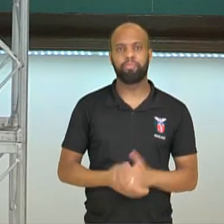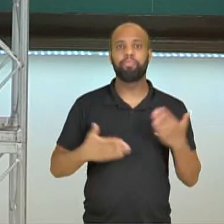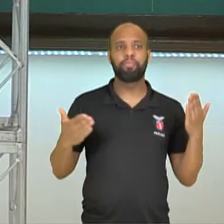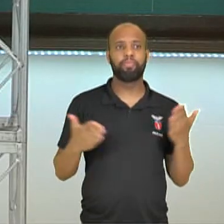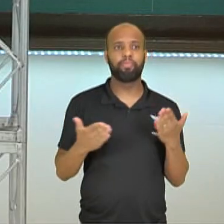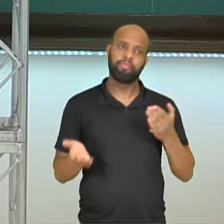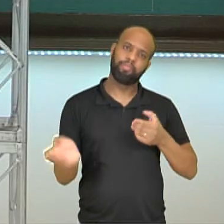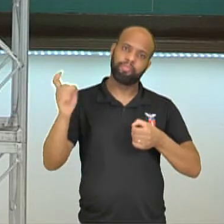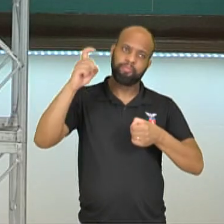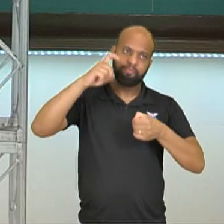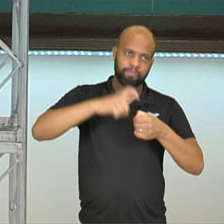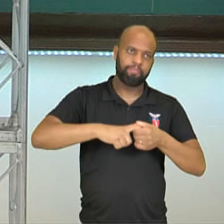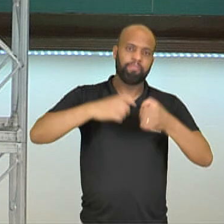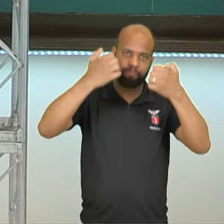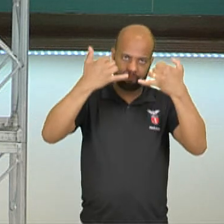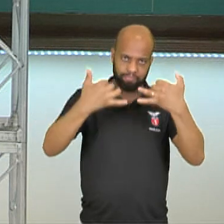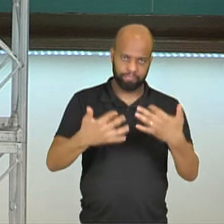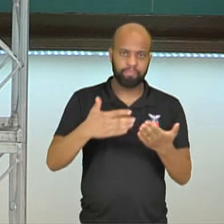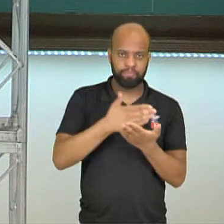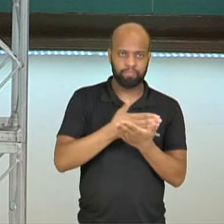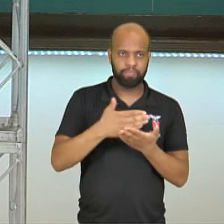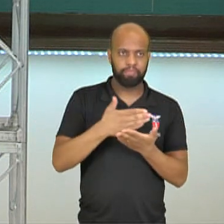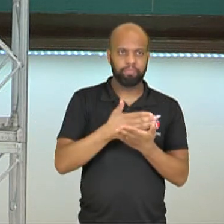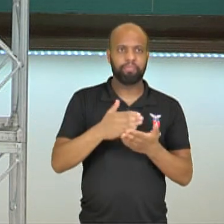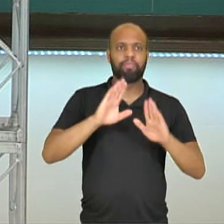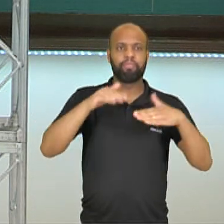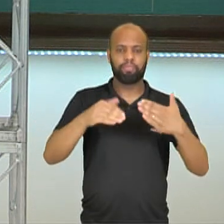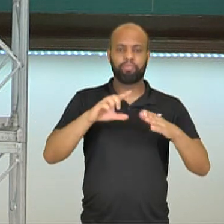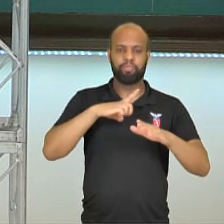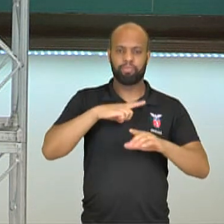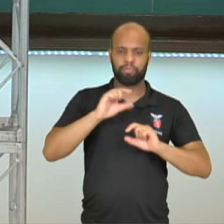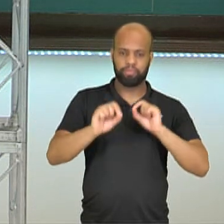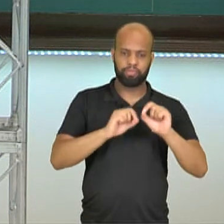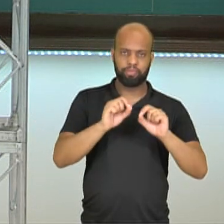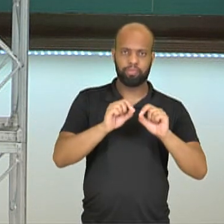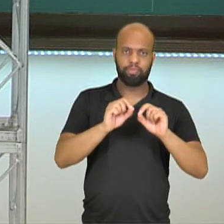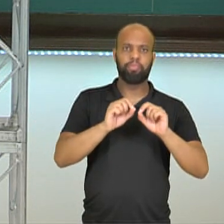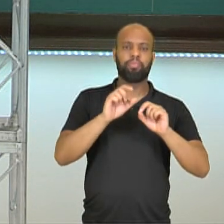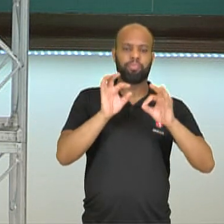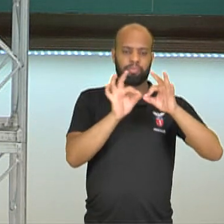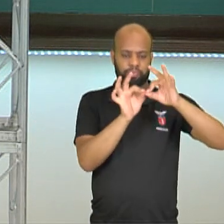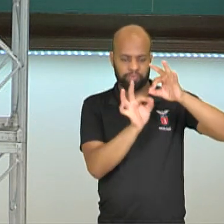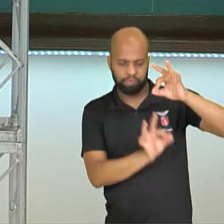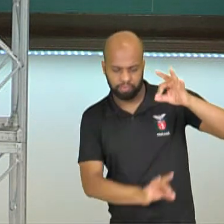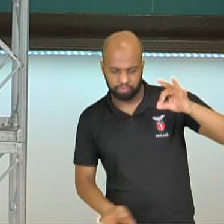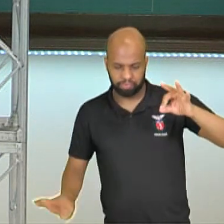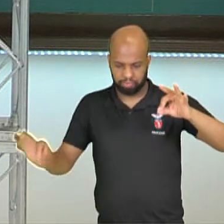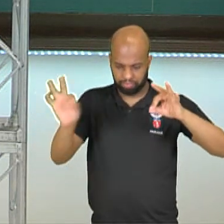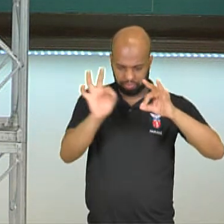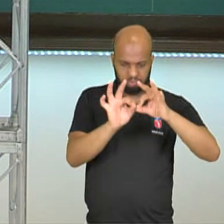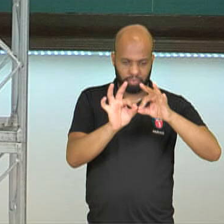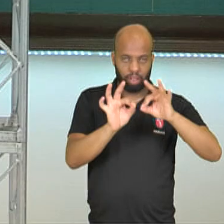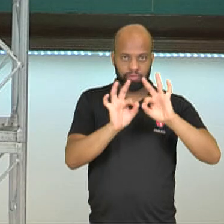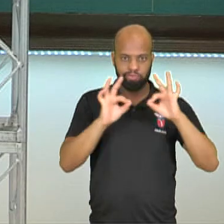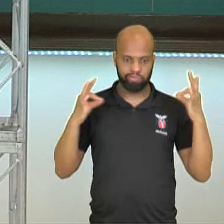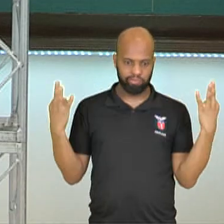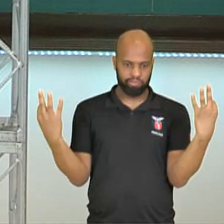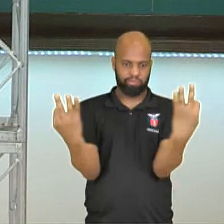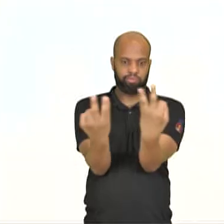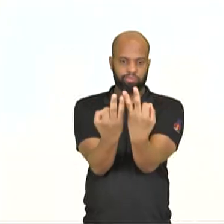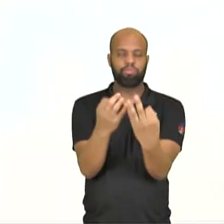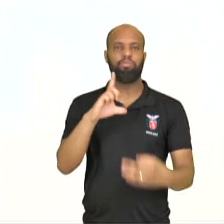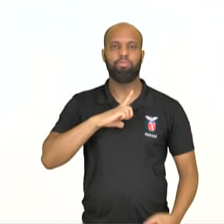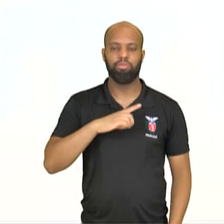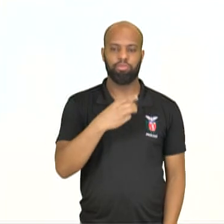aqui para a nossa explicação inicial, a circunferência terrestre ela tem 360 graus, que é o que você pode